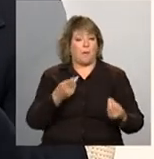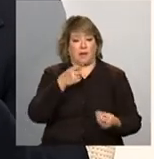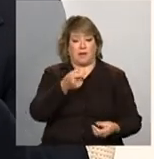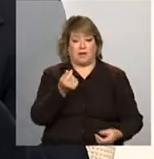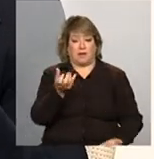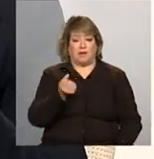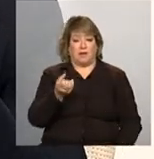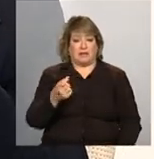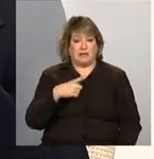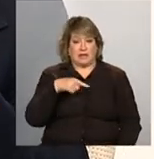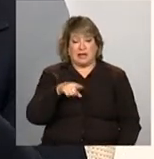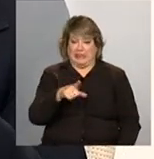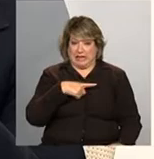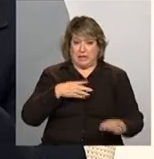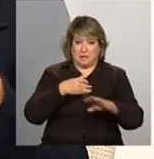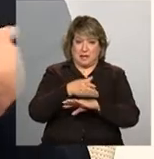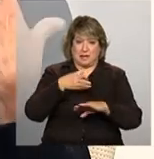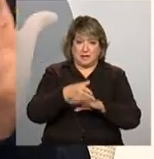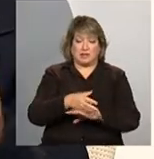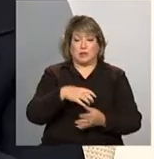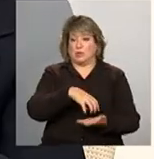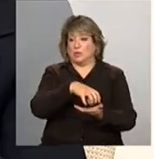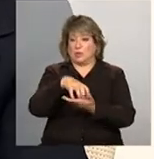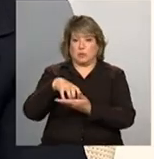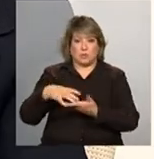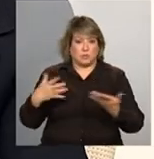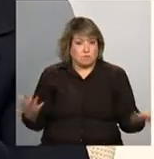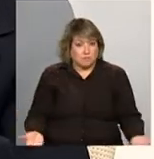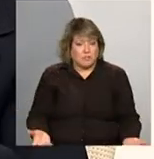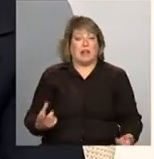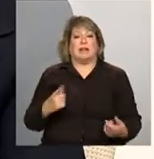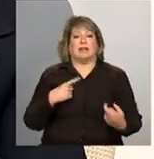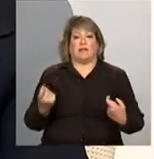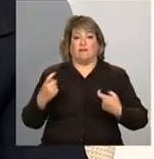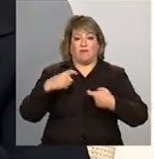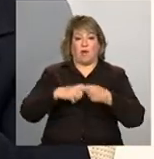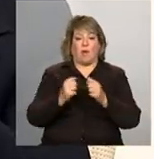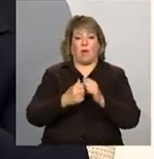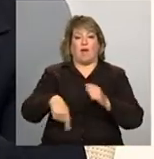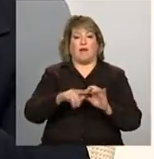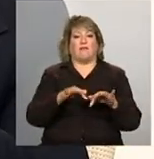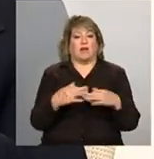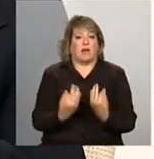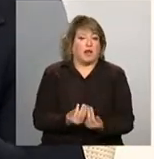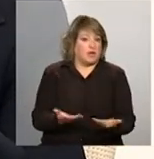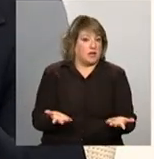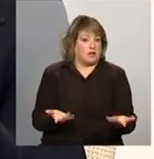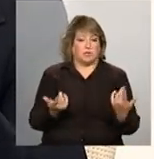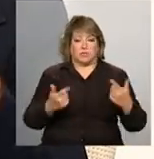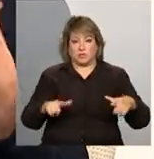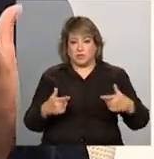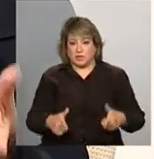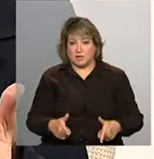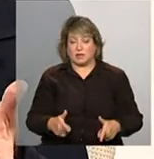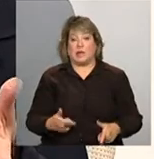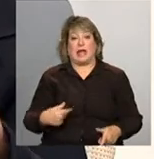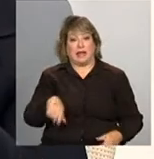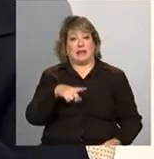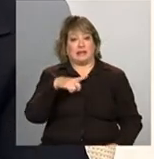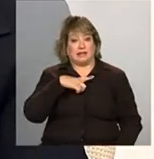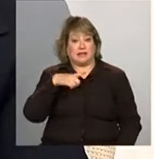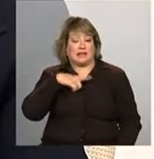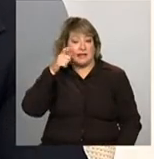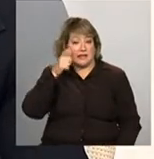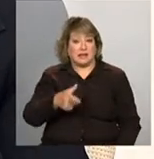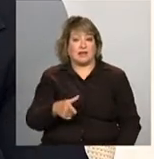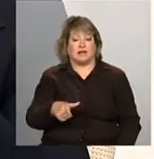está participando da comunidade, ele tem uma vinculação com essa família, não tem, ele tem interesse na